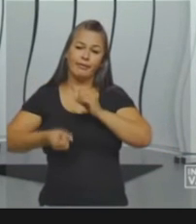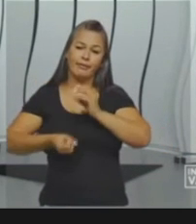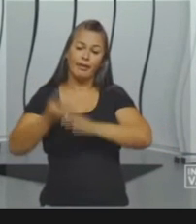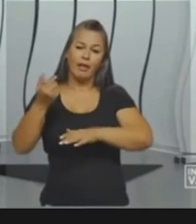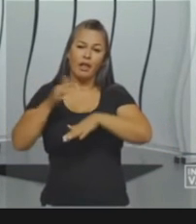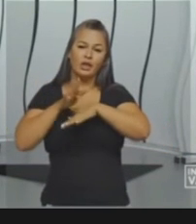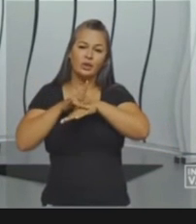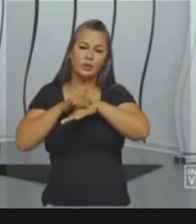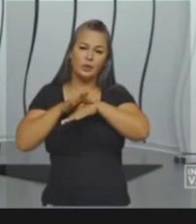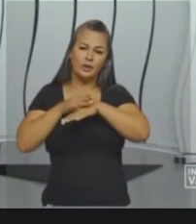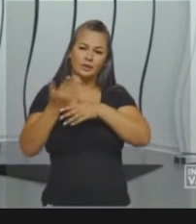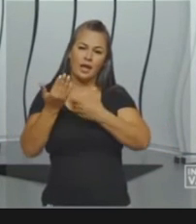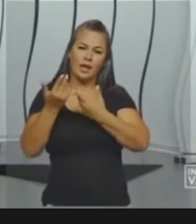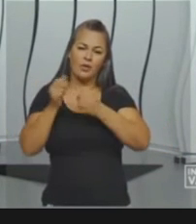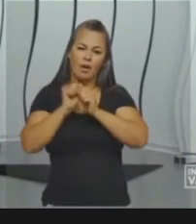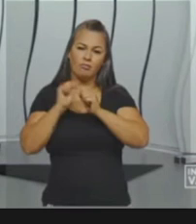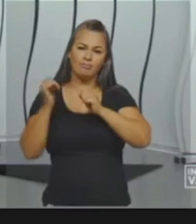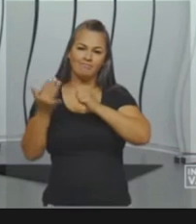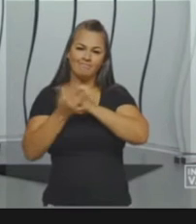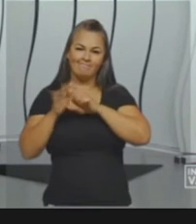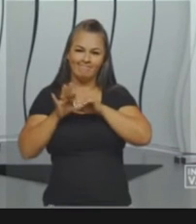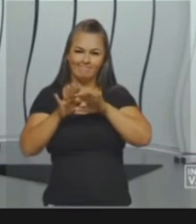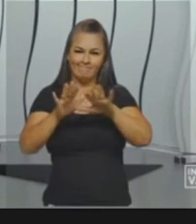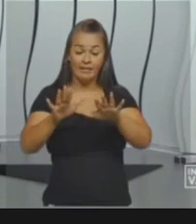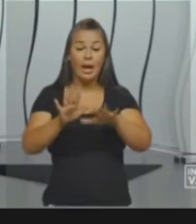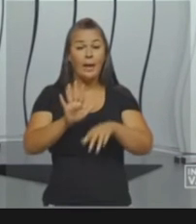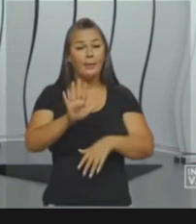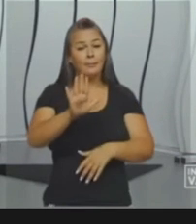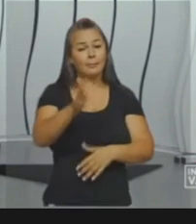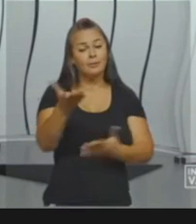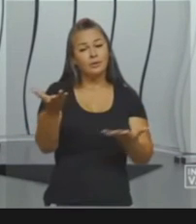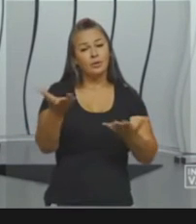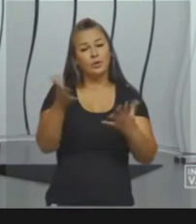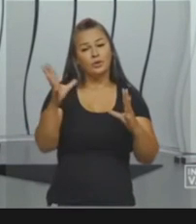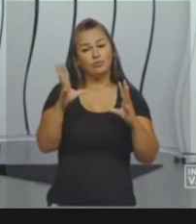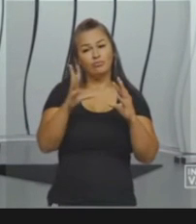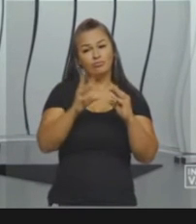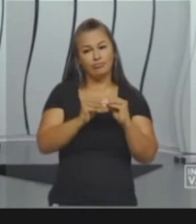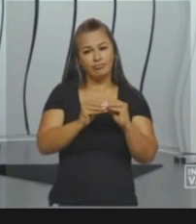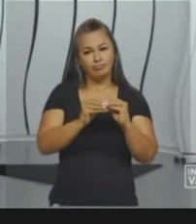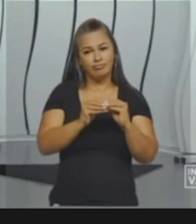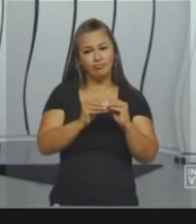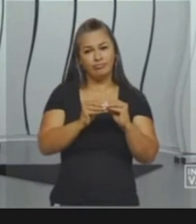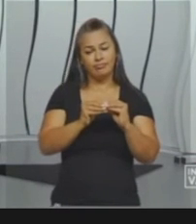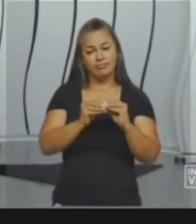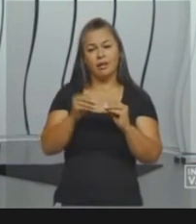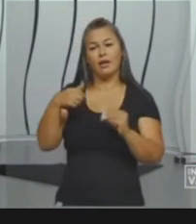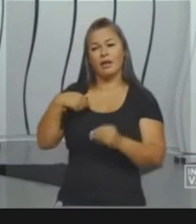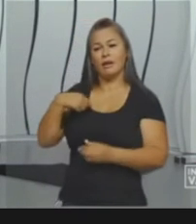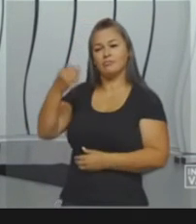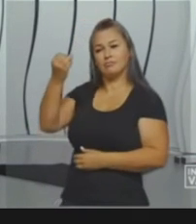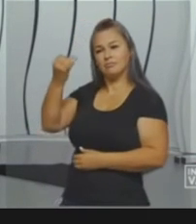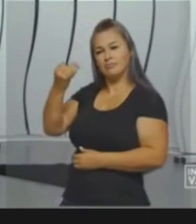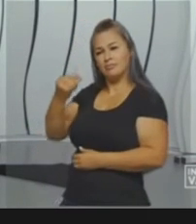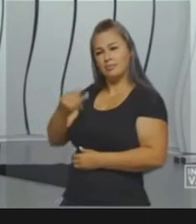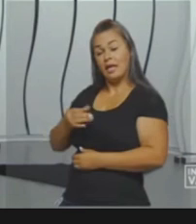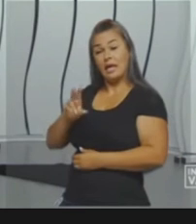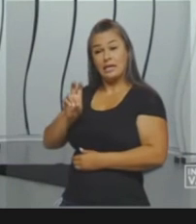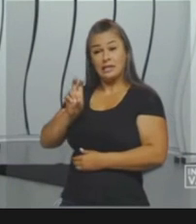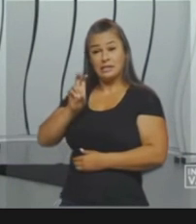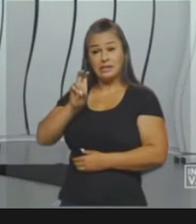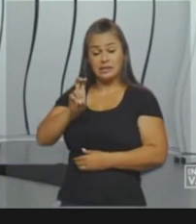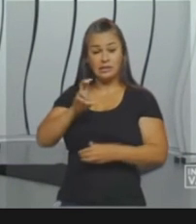Bom, é isso que eu queria falar com você hoje. Aqui os pontos principais é o que eu falei dos 5 reinos: Monera, Protoctista,